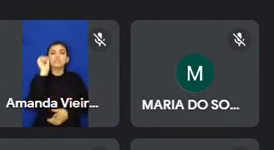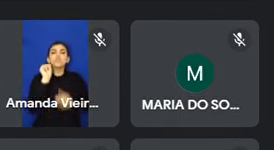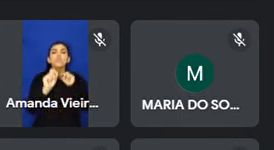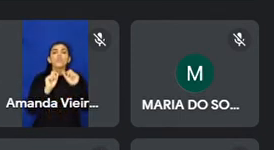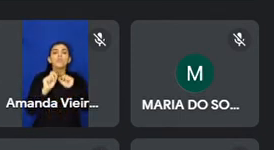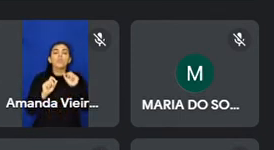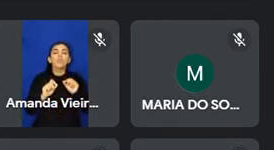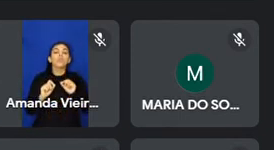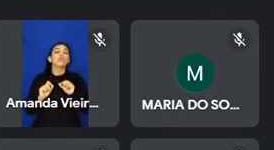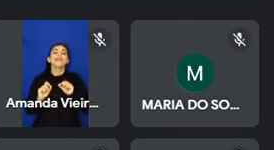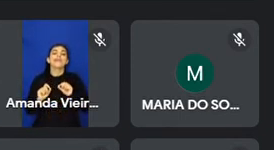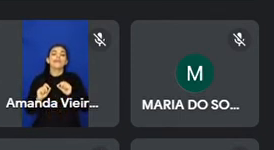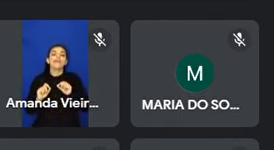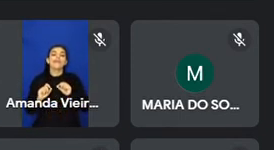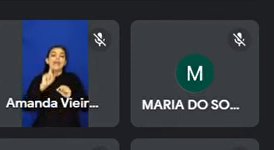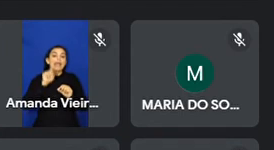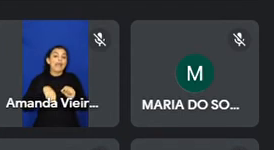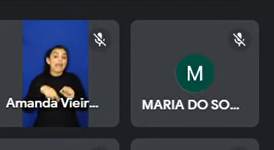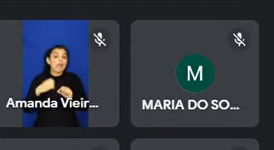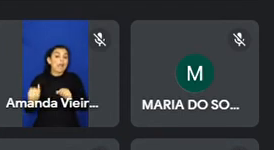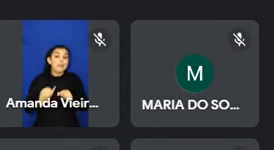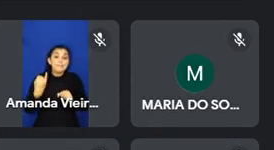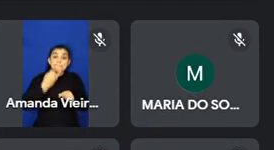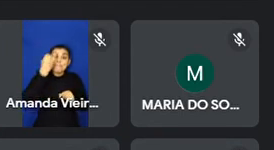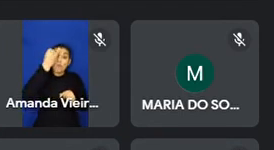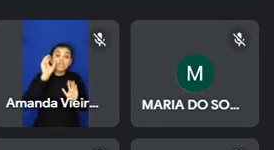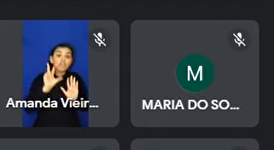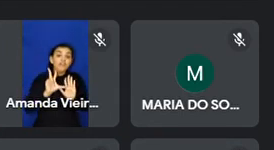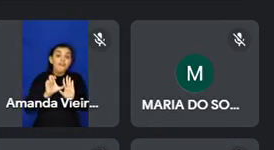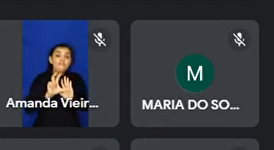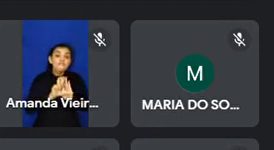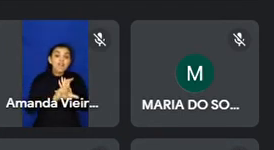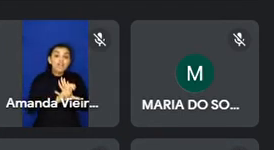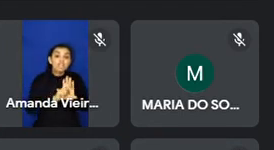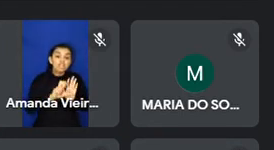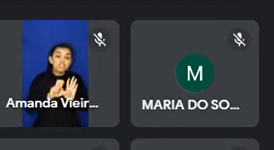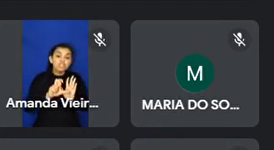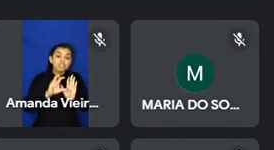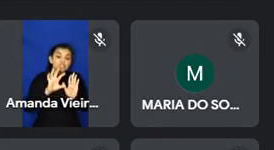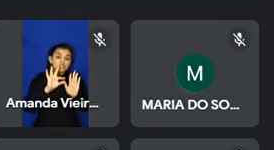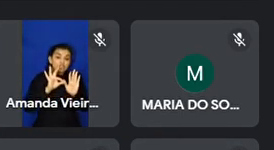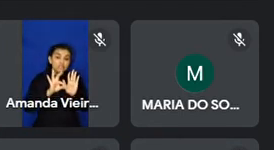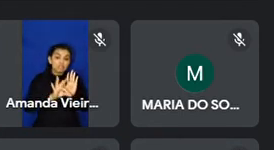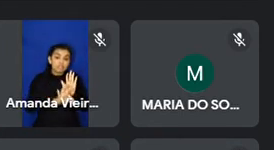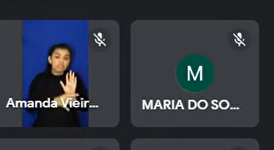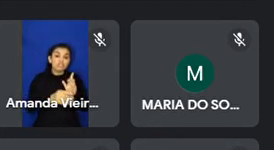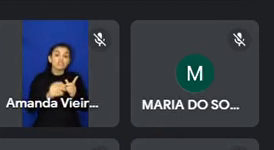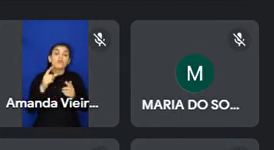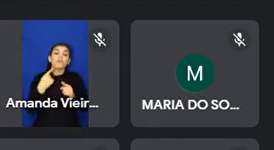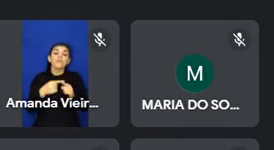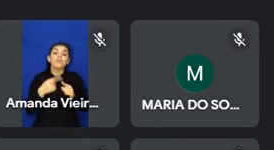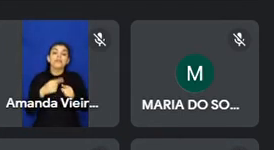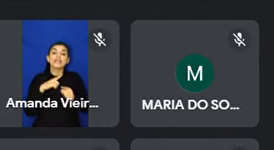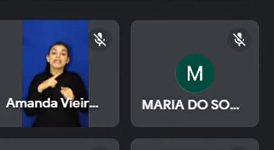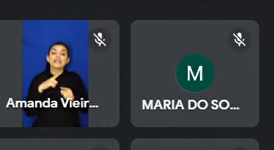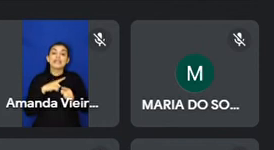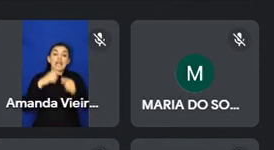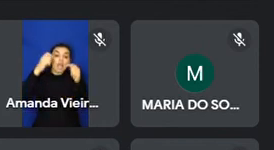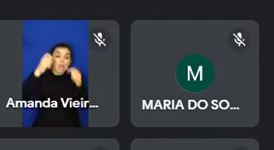vezes são essenciais para a virulência daquele micro-organismo, para a capacidade infectante do